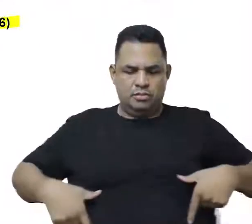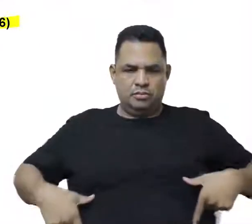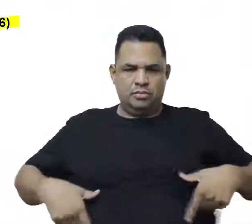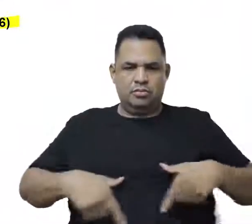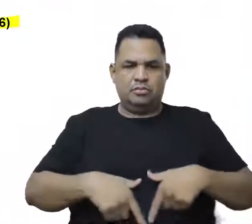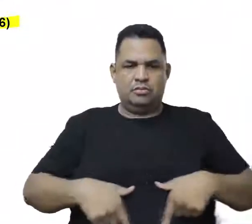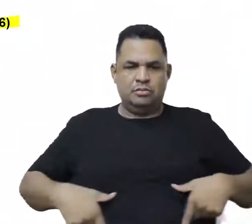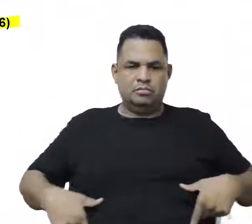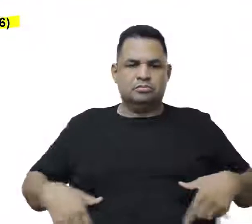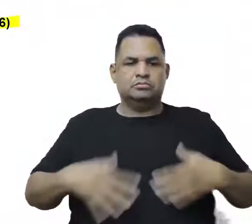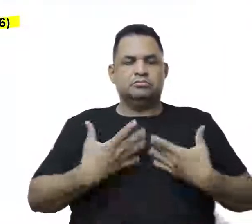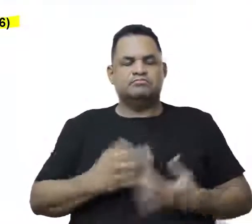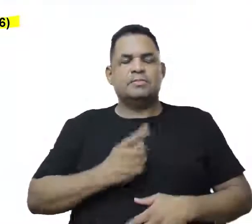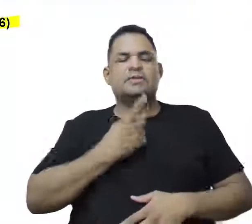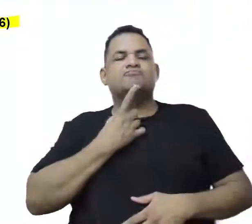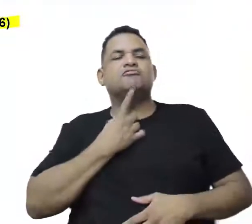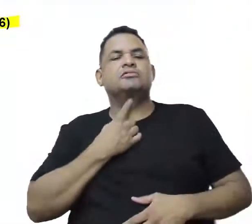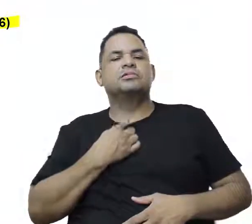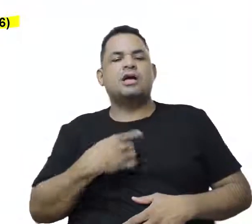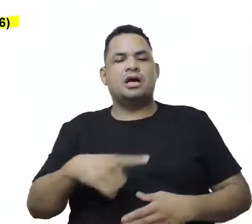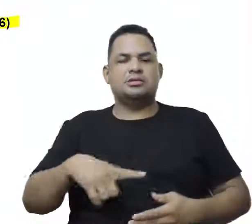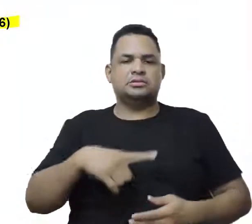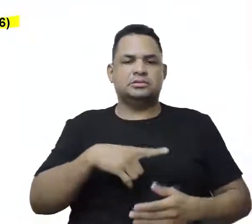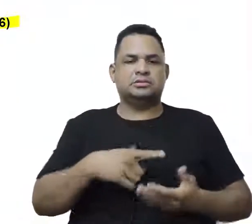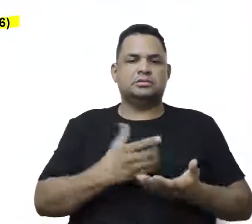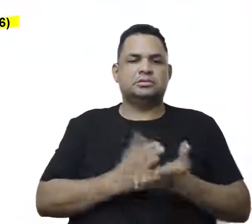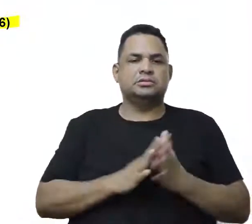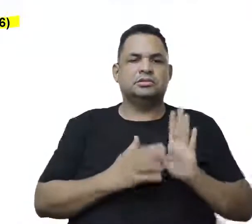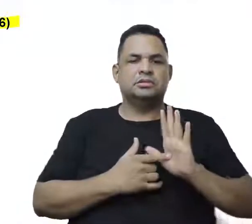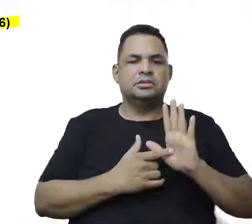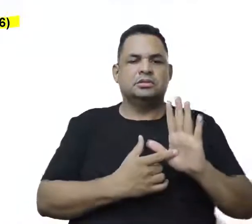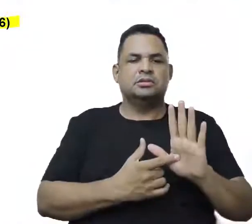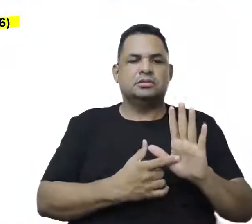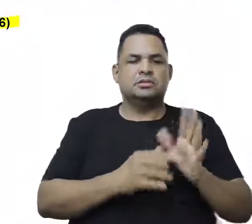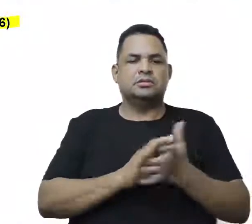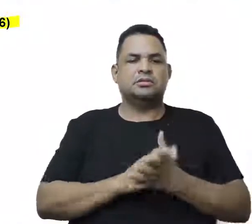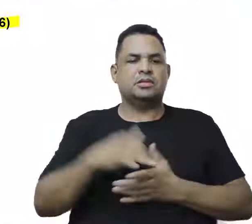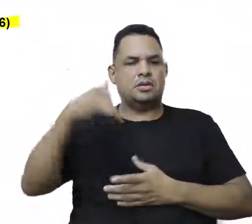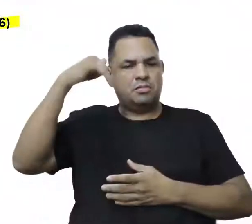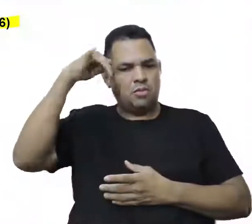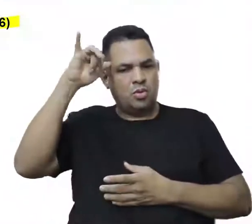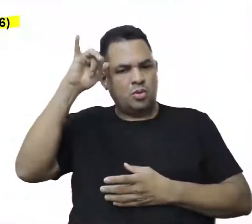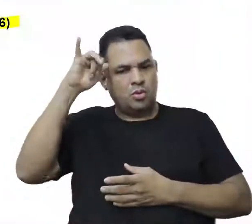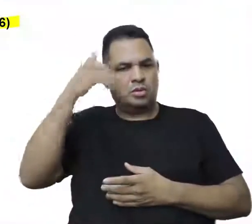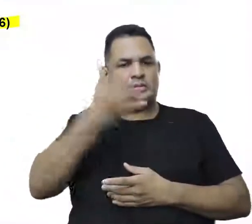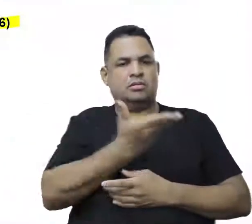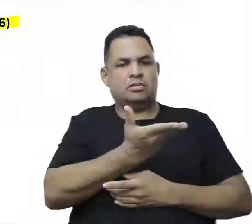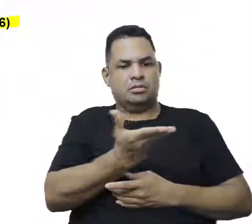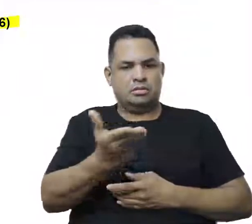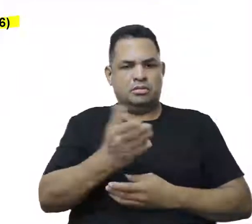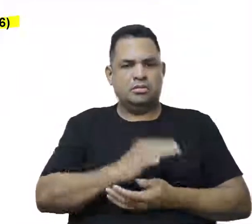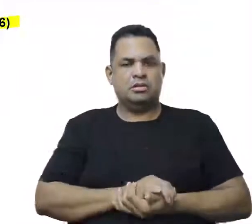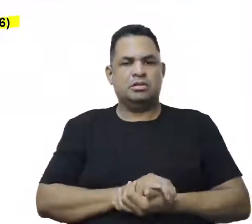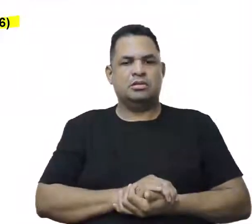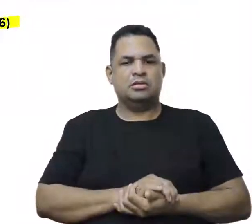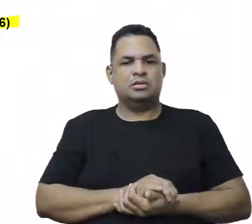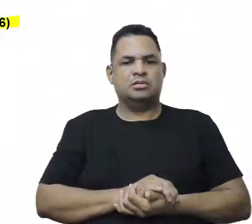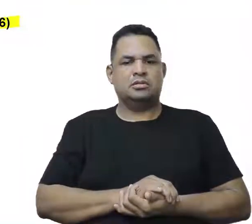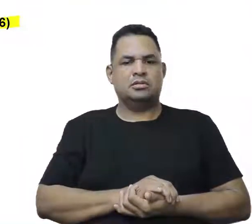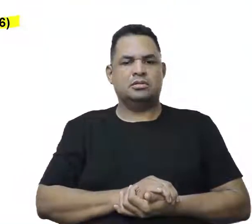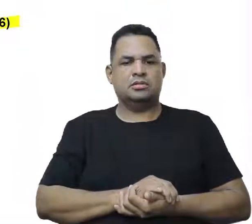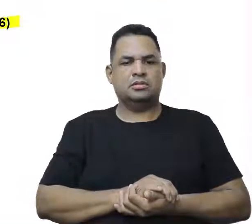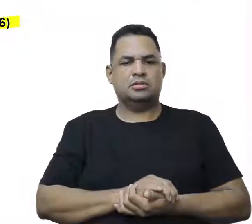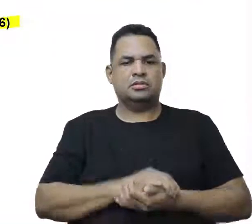tem os instintos, os desejos, que é representado aqui pelo boi. A segunda parte ele fala